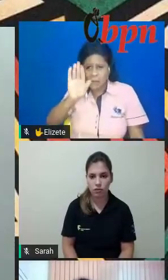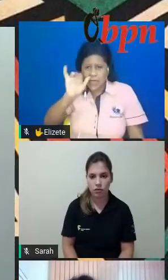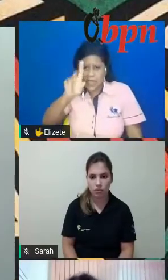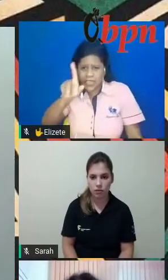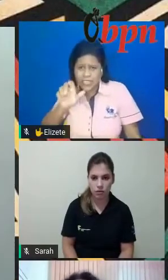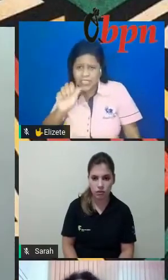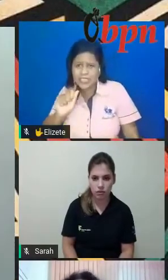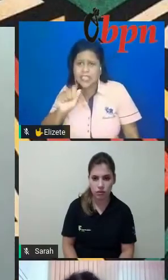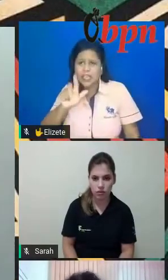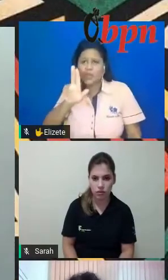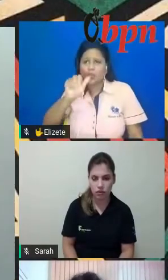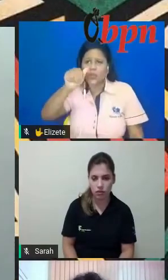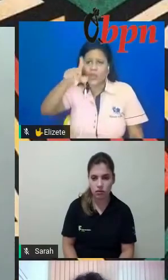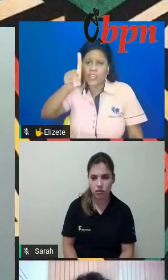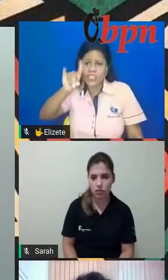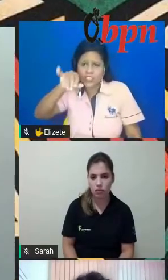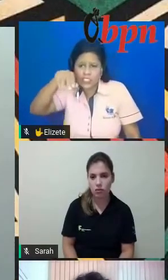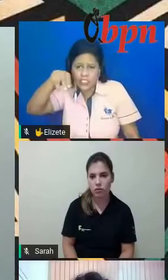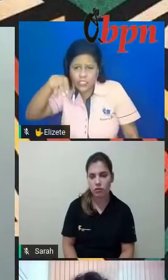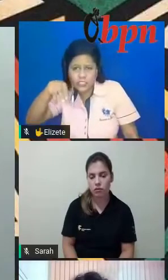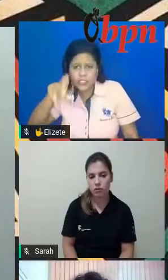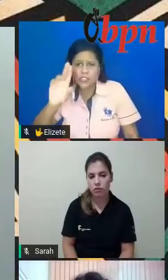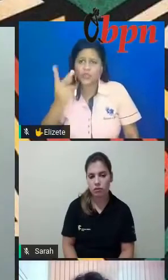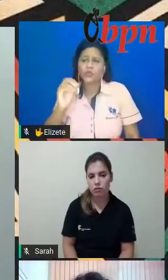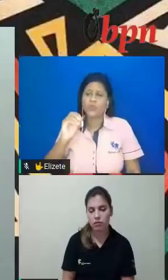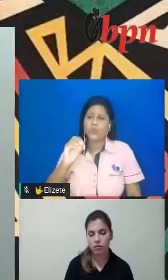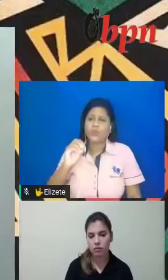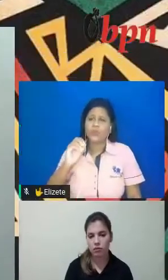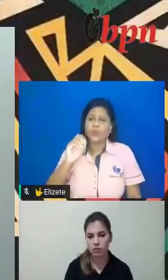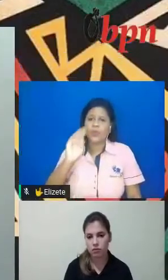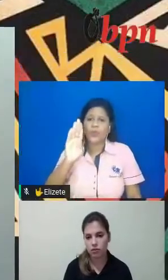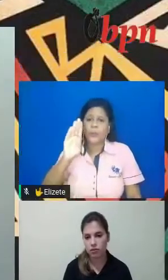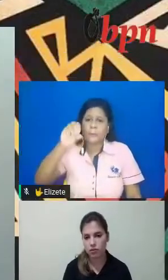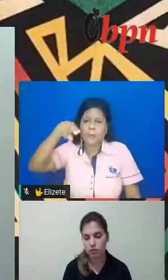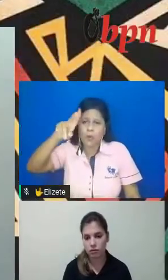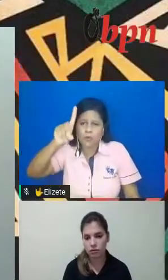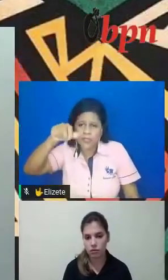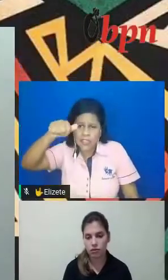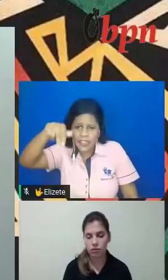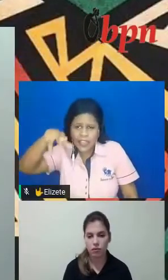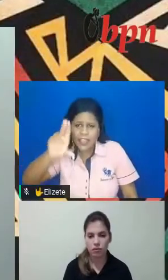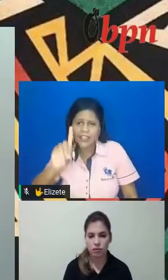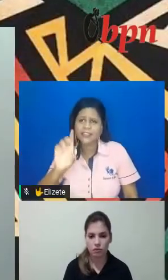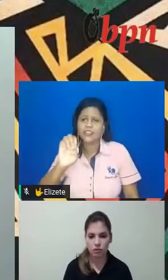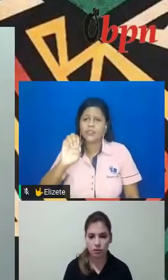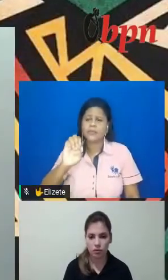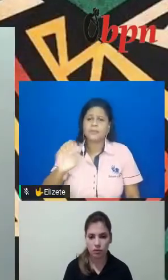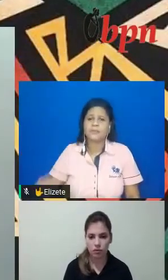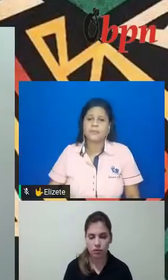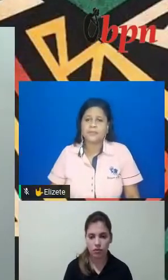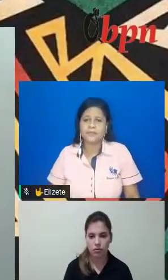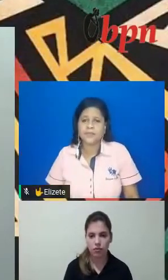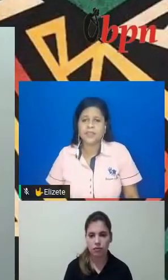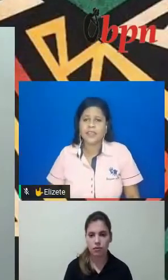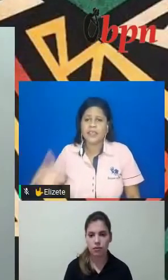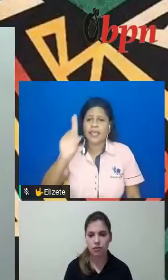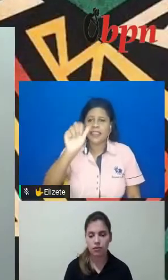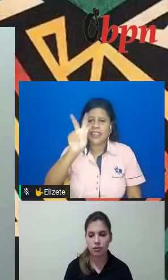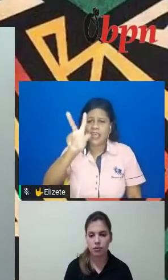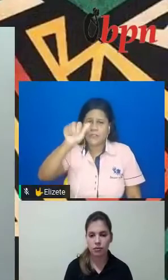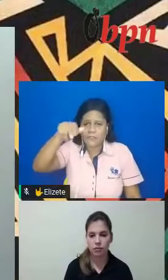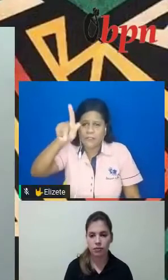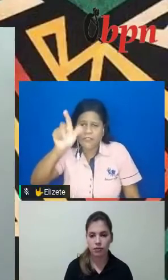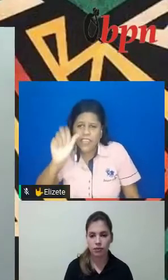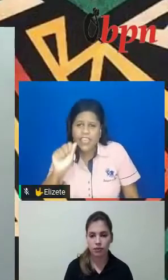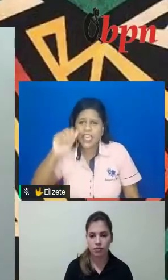Luandi, o pai de Luandi, Bondade do Beco da Memória, da Venga,